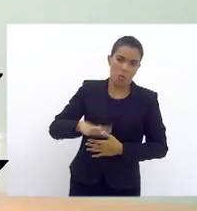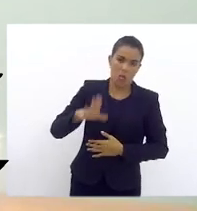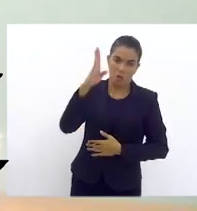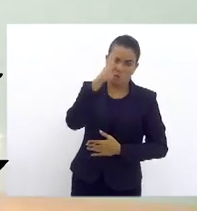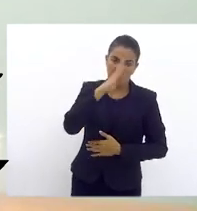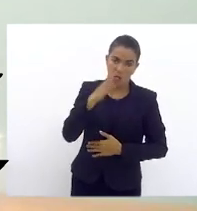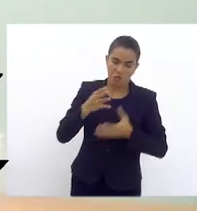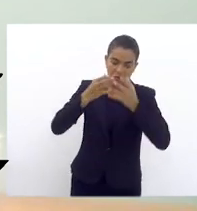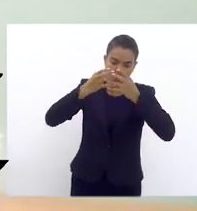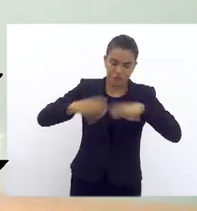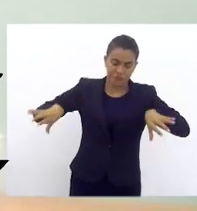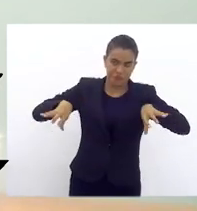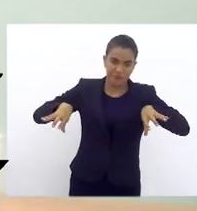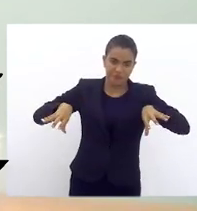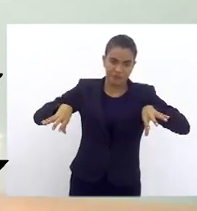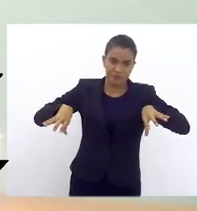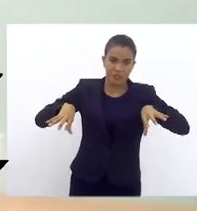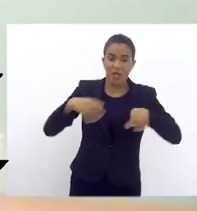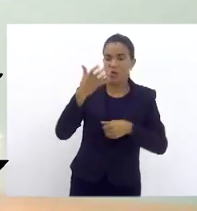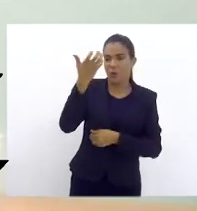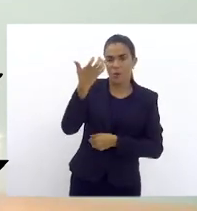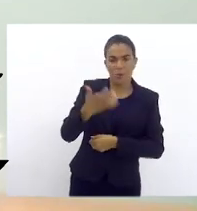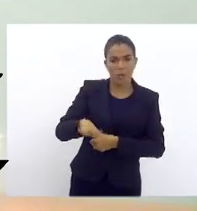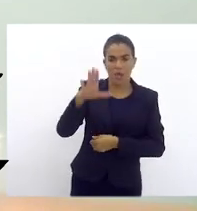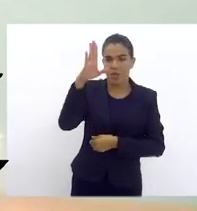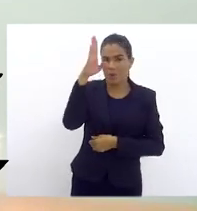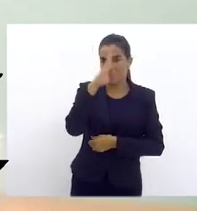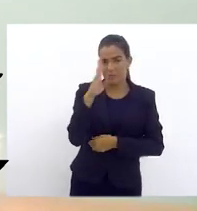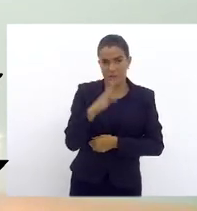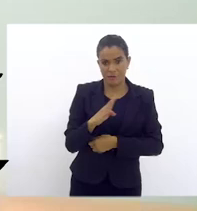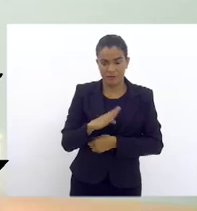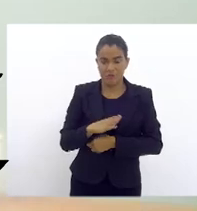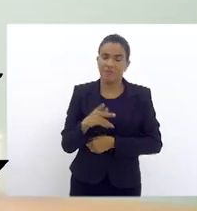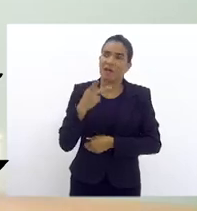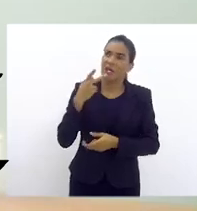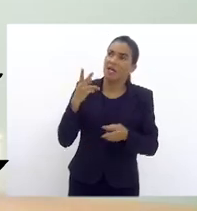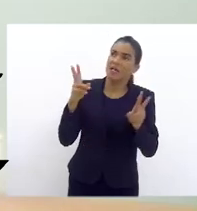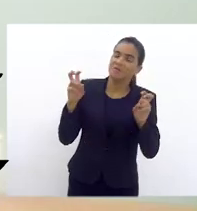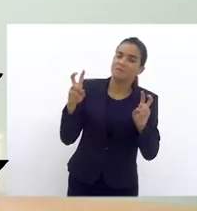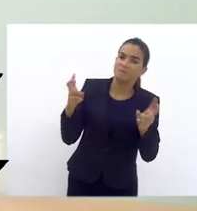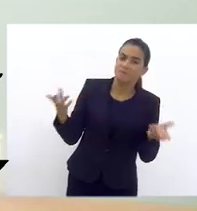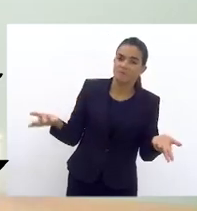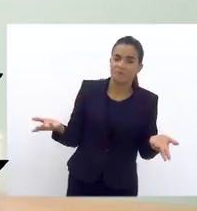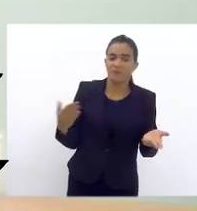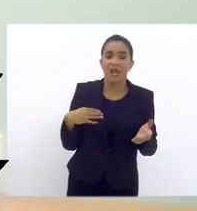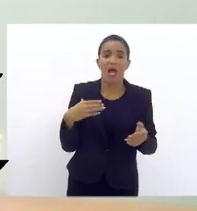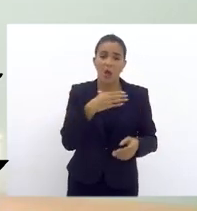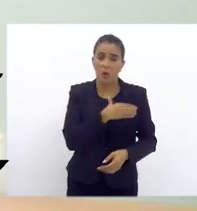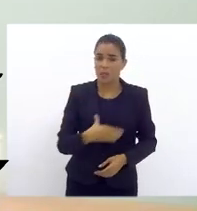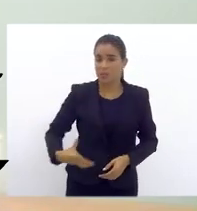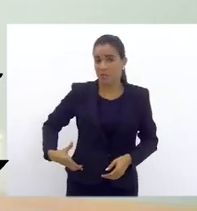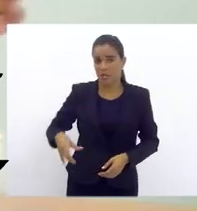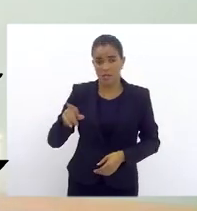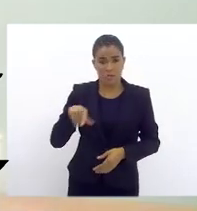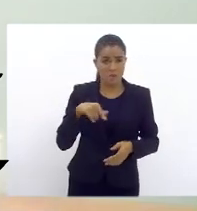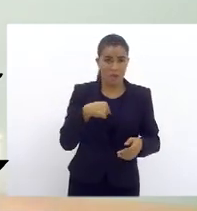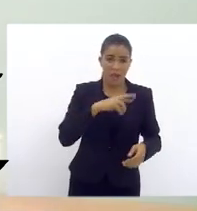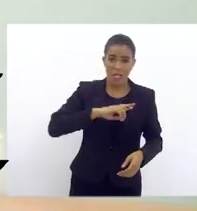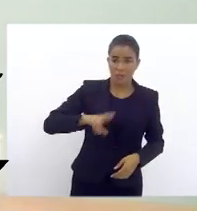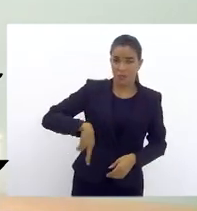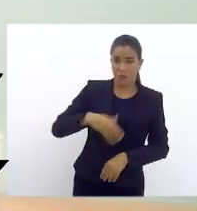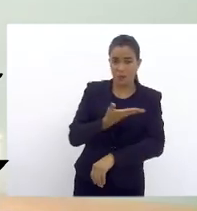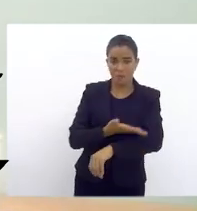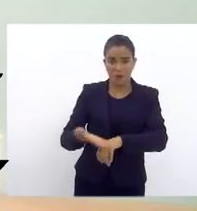de Apartheid eu não quero um Brasil em que se diga assim é cristianismo é religião de branco